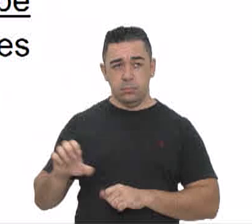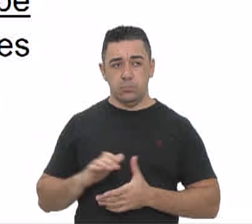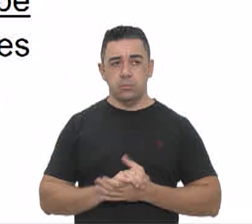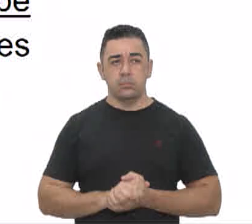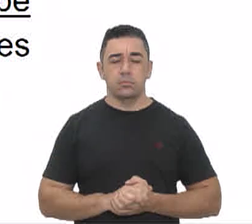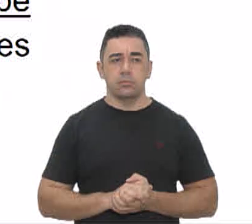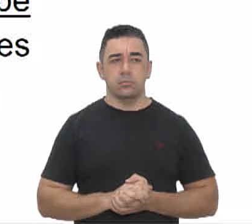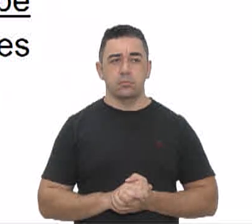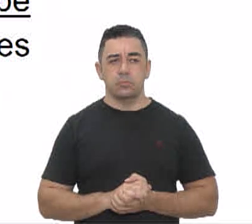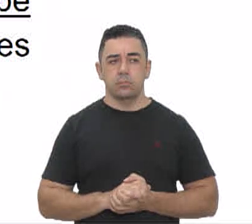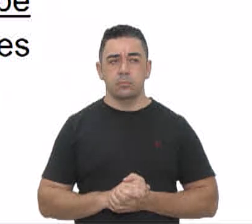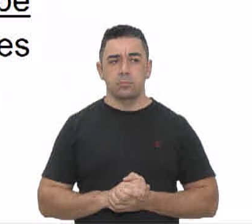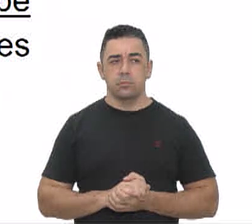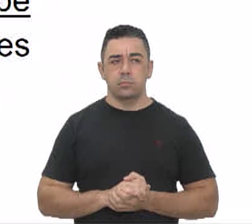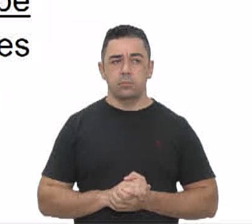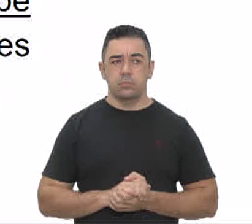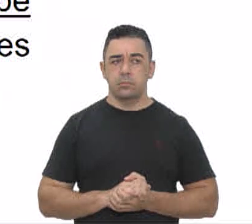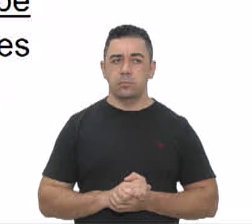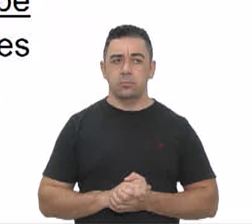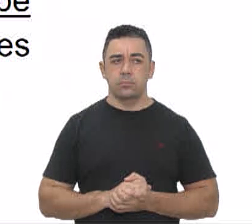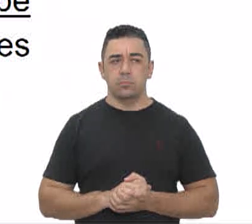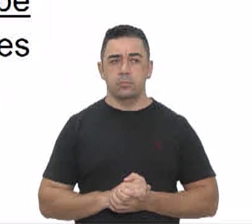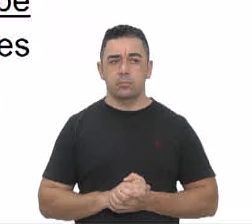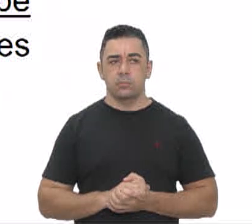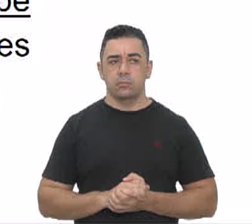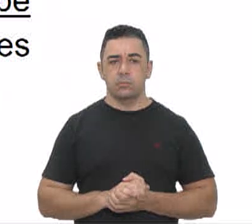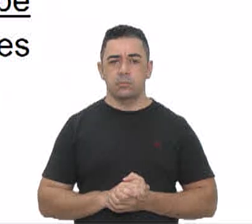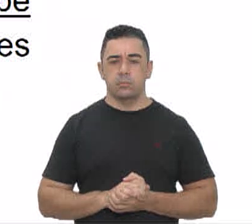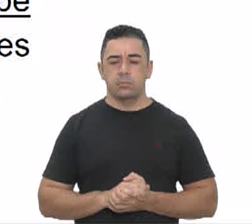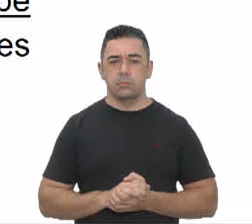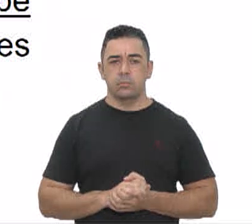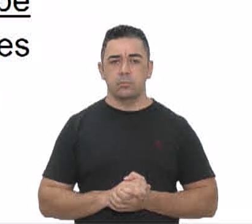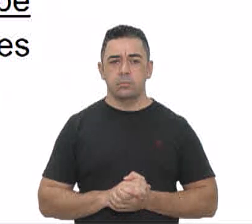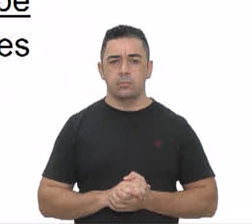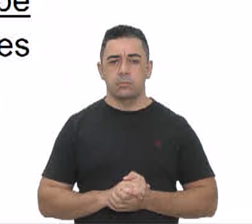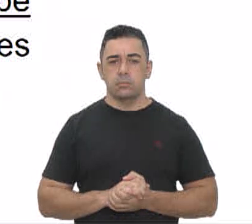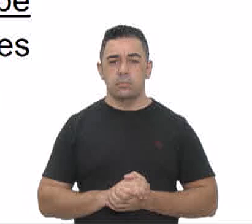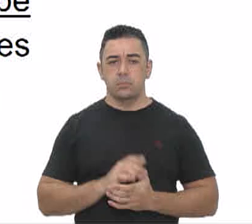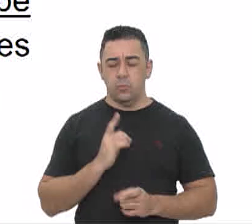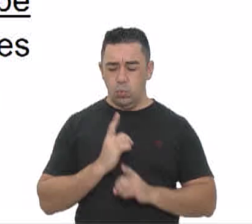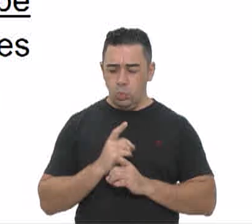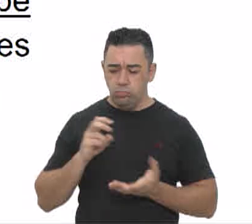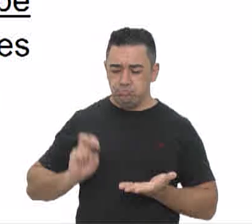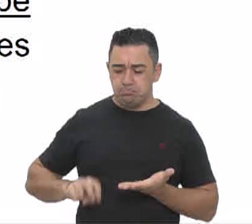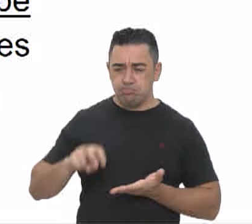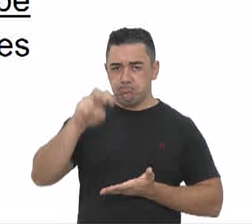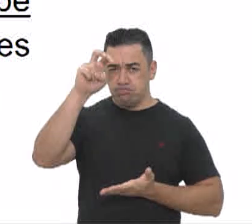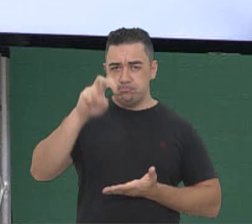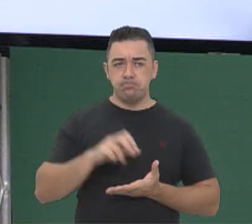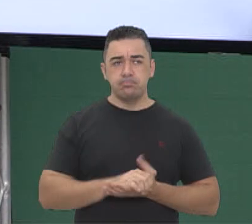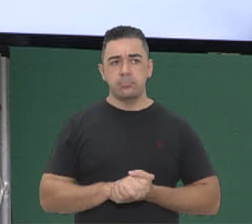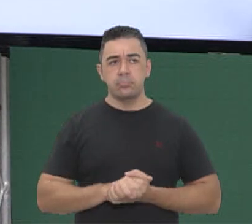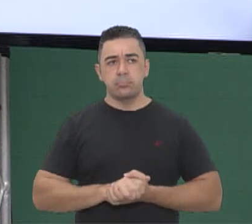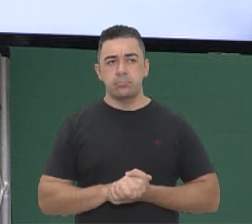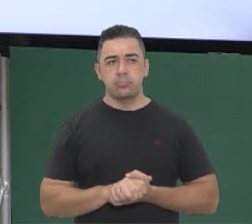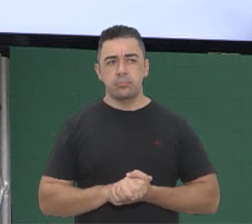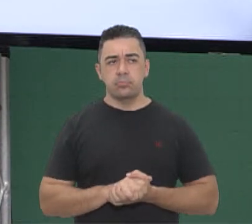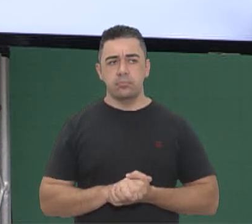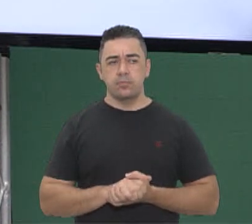nos surpreendeu encontrar um altar semicircular escalonado, com escadarias. Era algo que